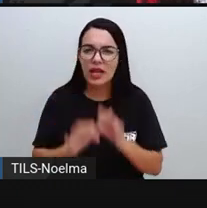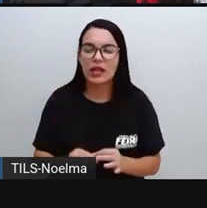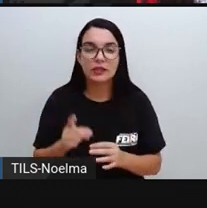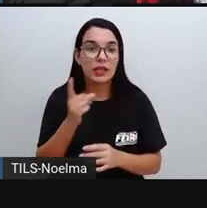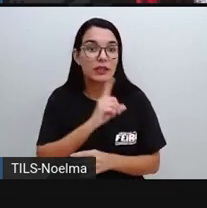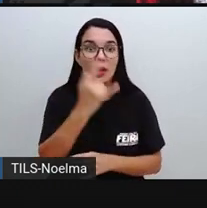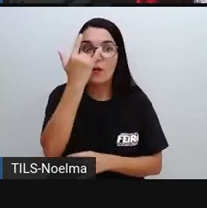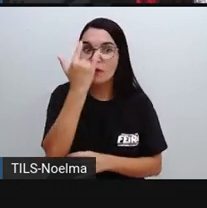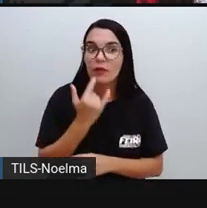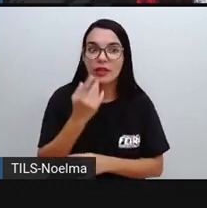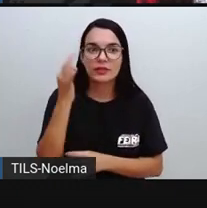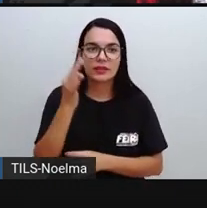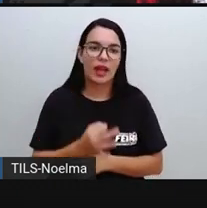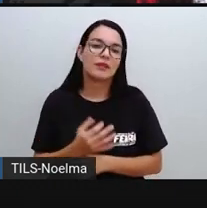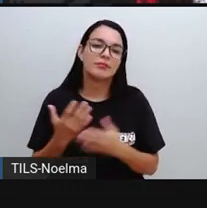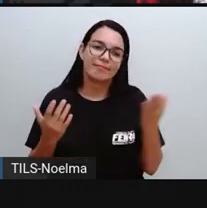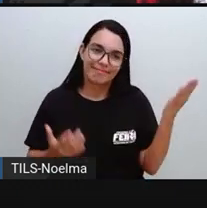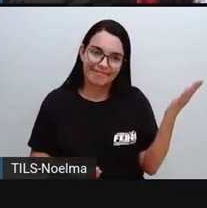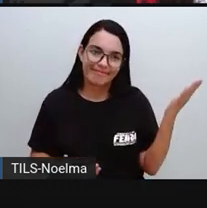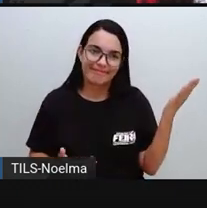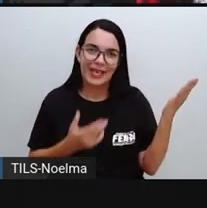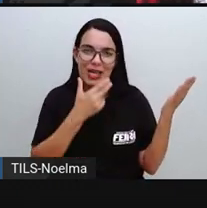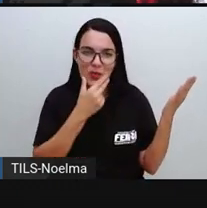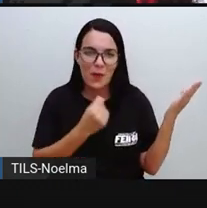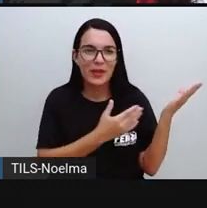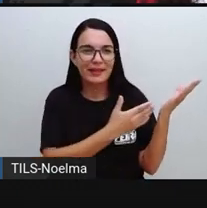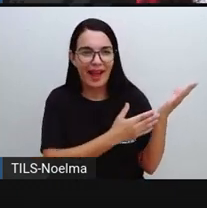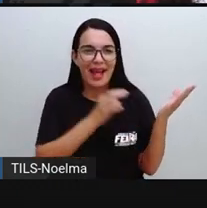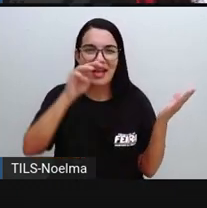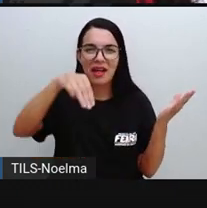aí Monteiro Lobato. Então, é importante que a gente